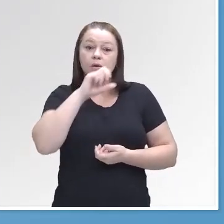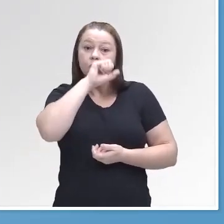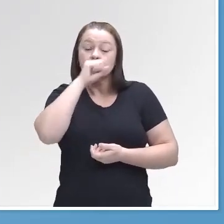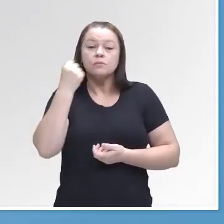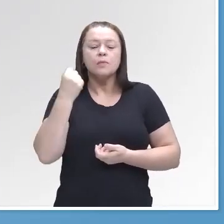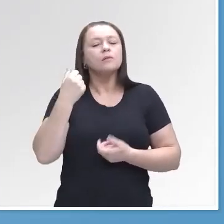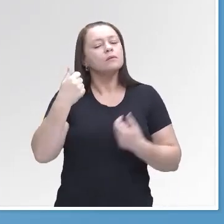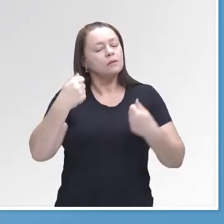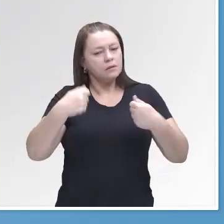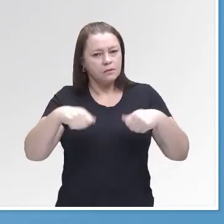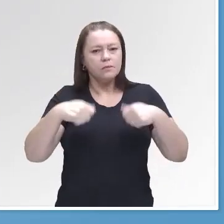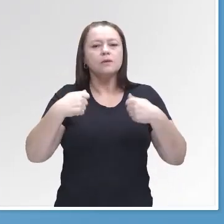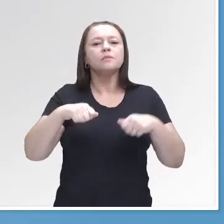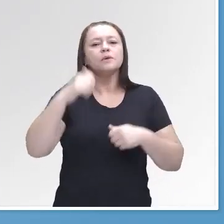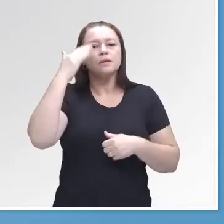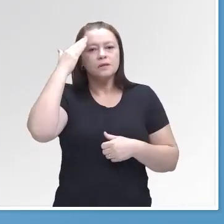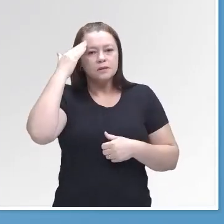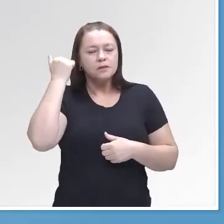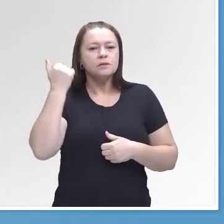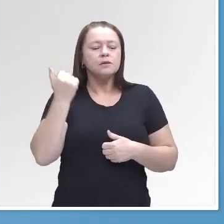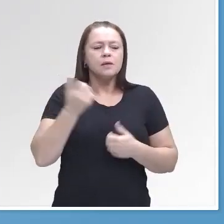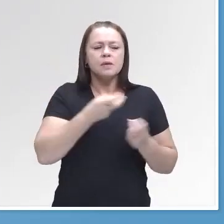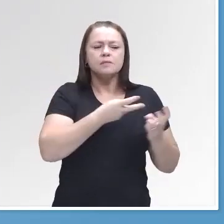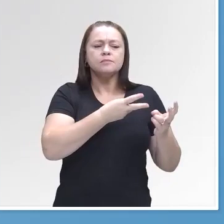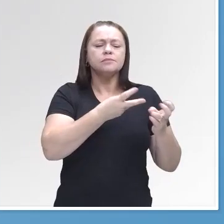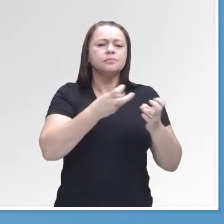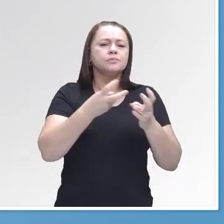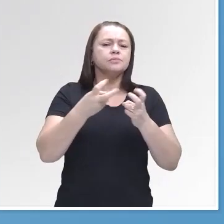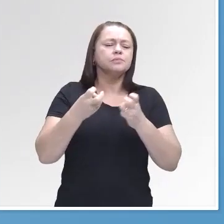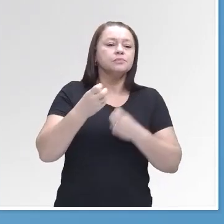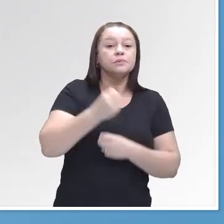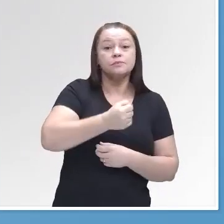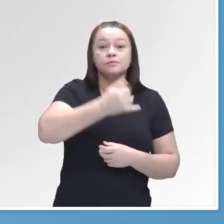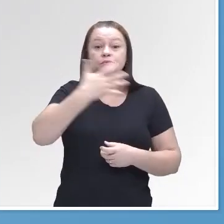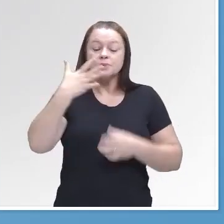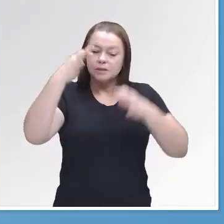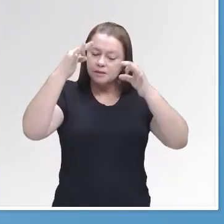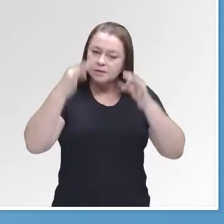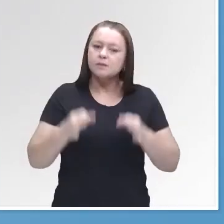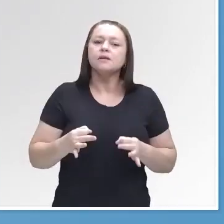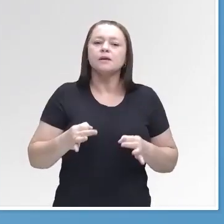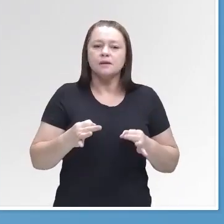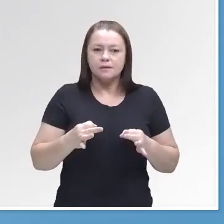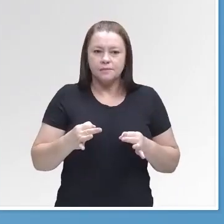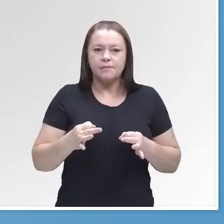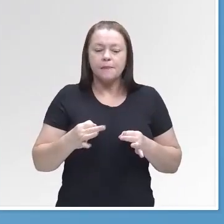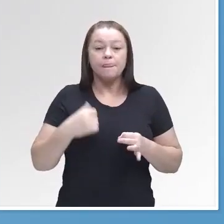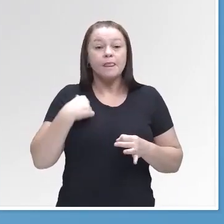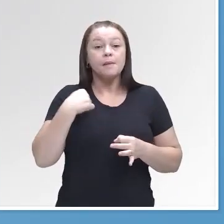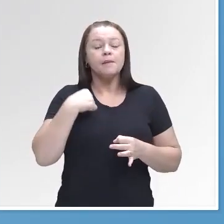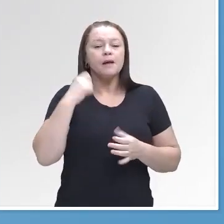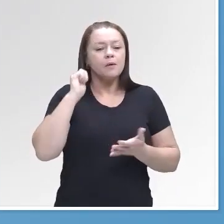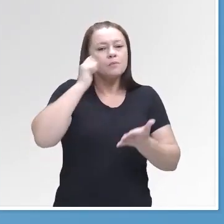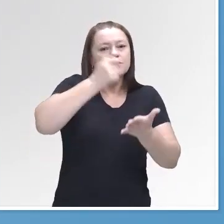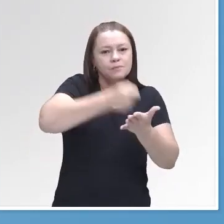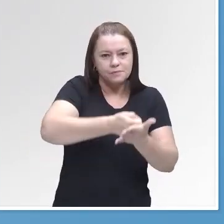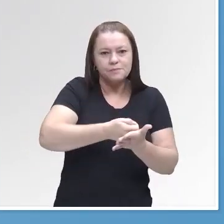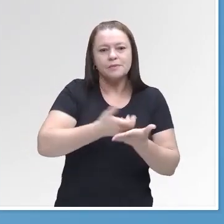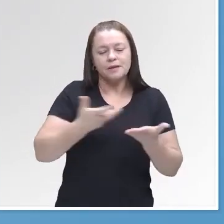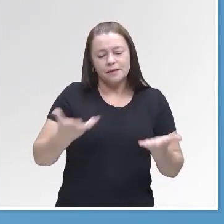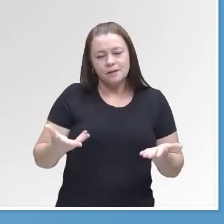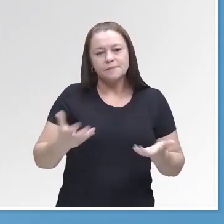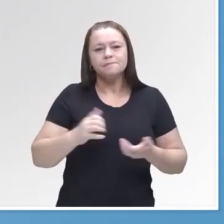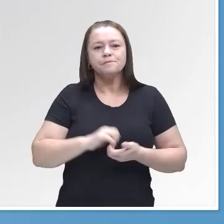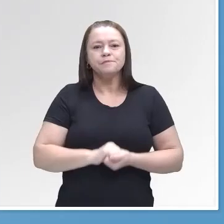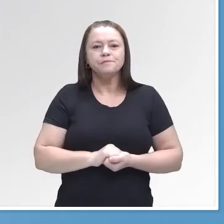preciso definir, perceber essa quantidade exata para eu efetuar o pagamento.